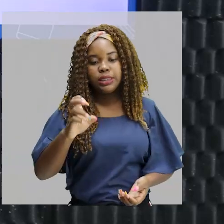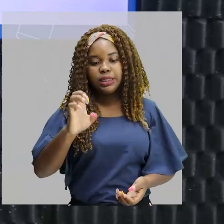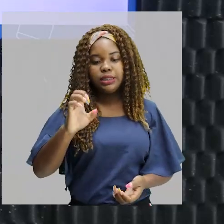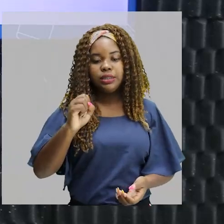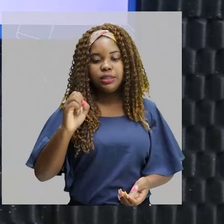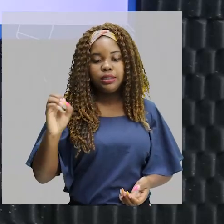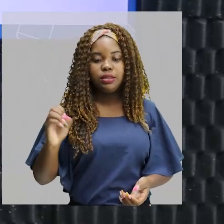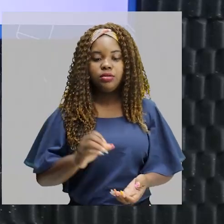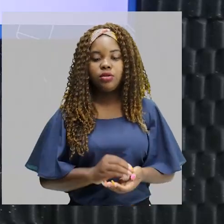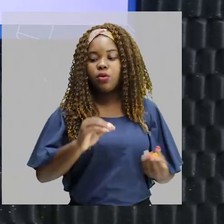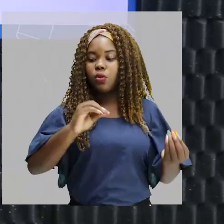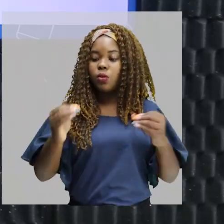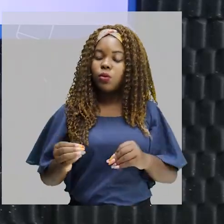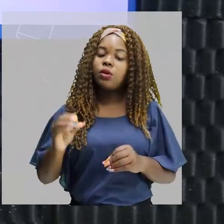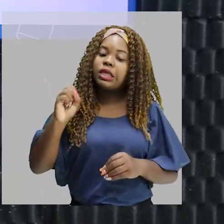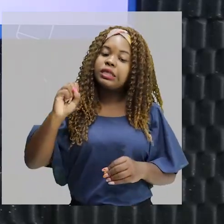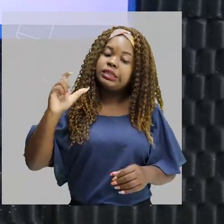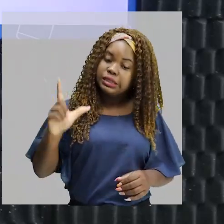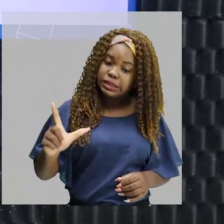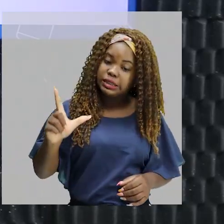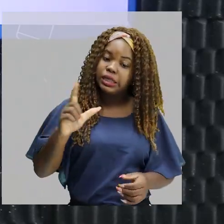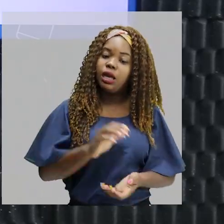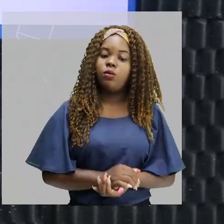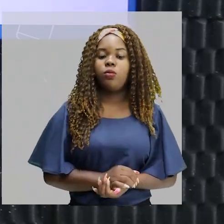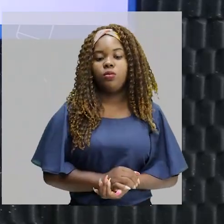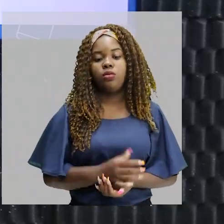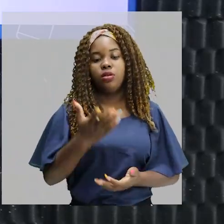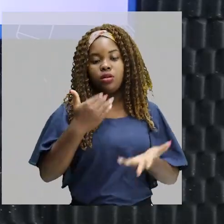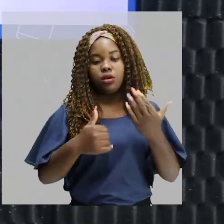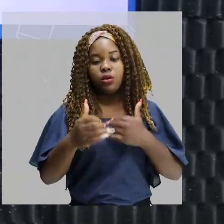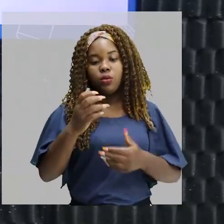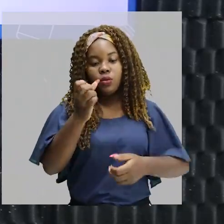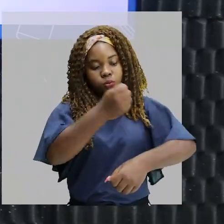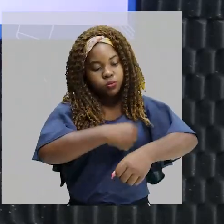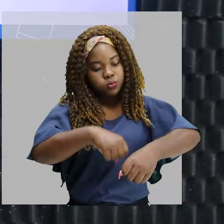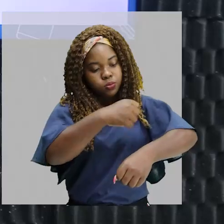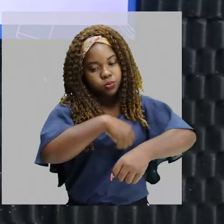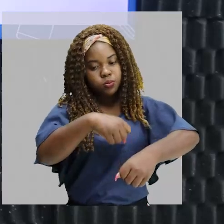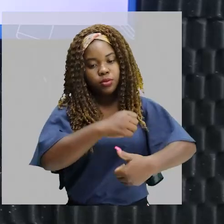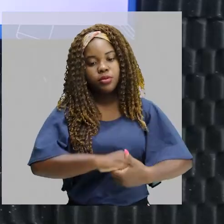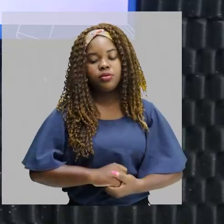sal muito na comida? Não, pôs sal em excesso, pôs sal demais.